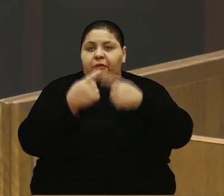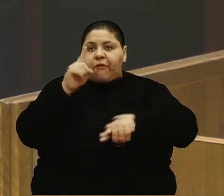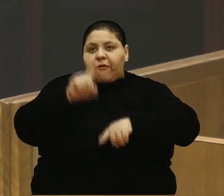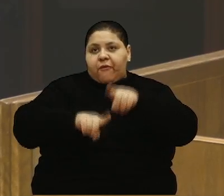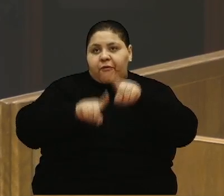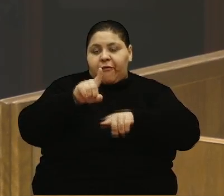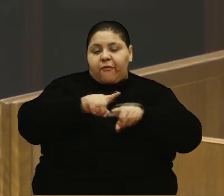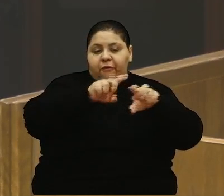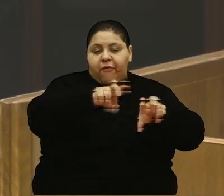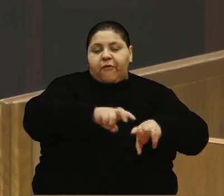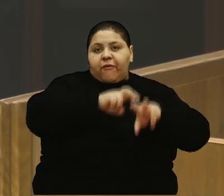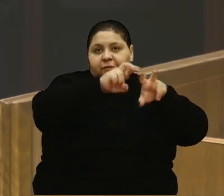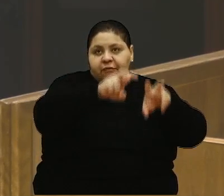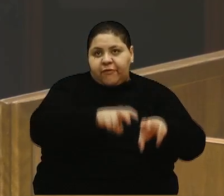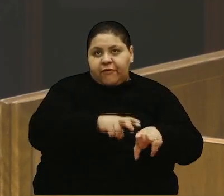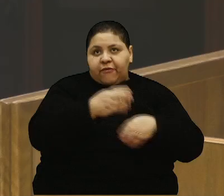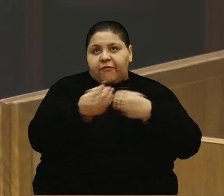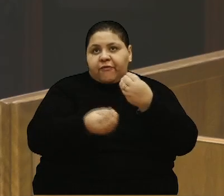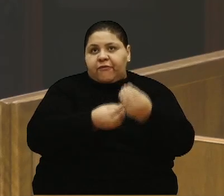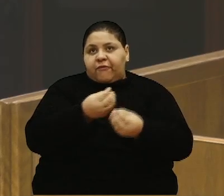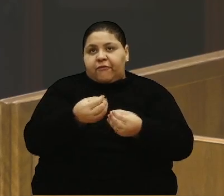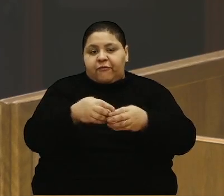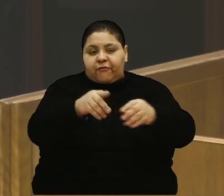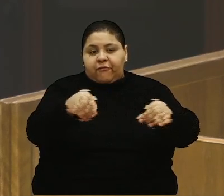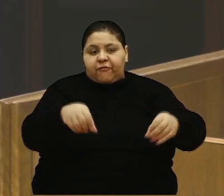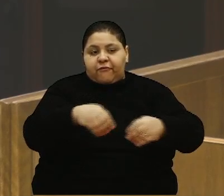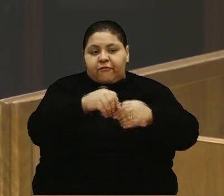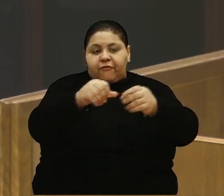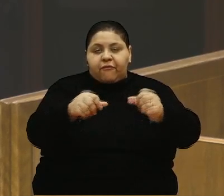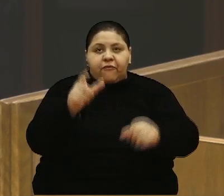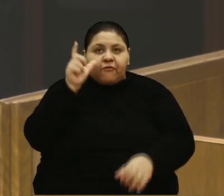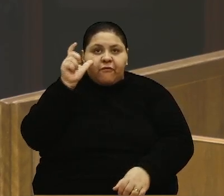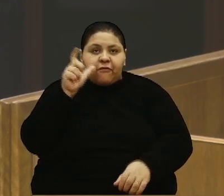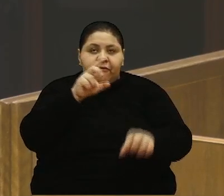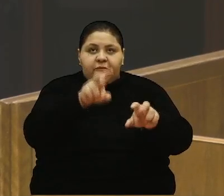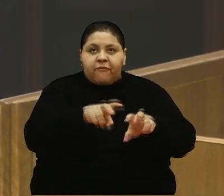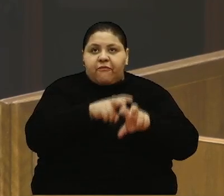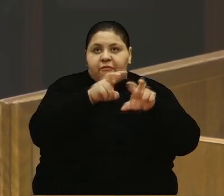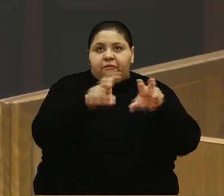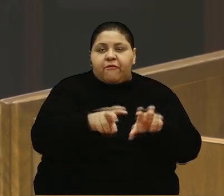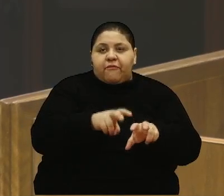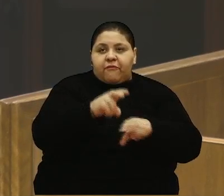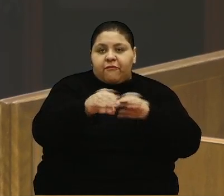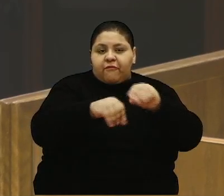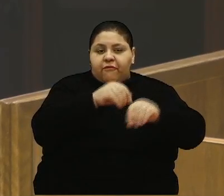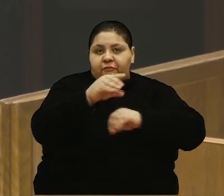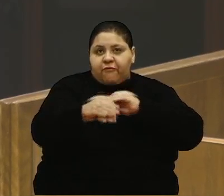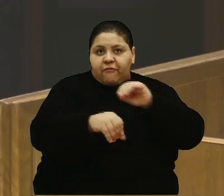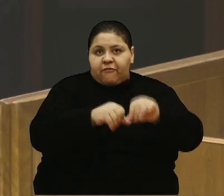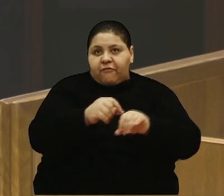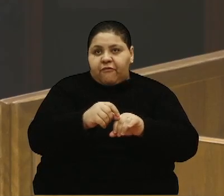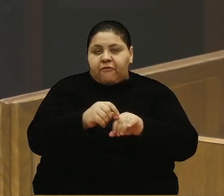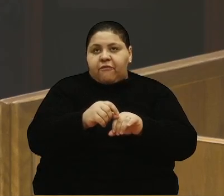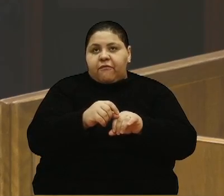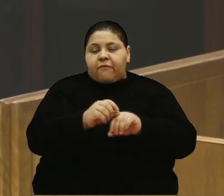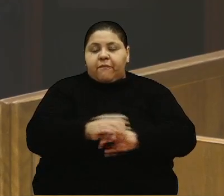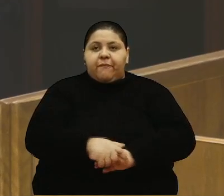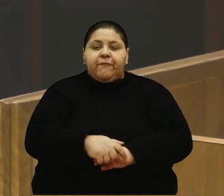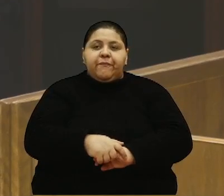atividades agropecuárias, como o cultivo de espécies de interesse agrícola e pecuária extensiva e semi-intensiva,